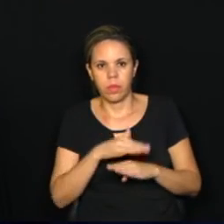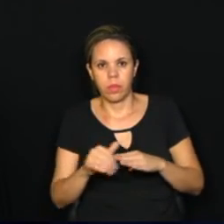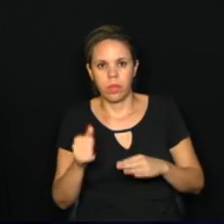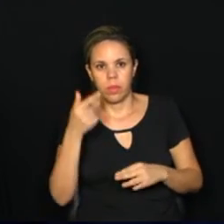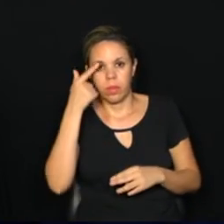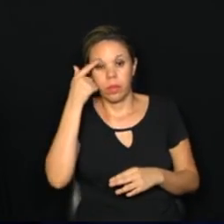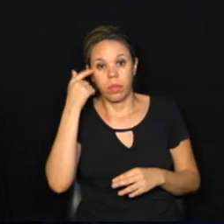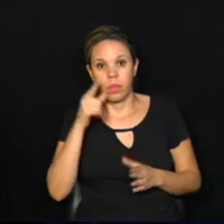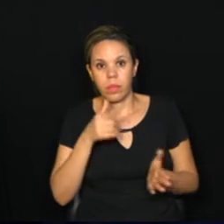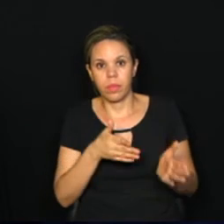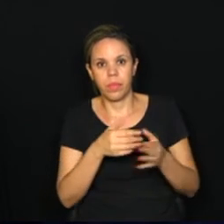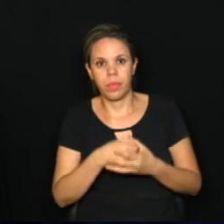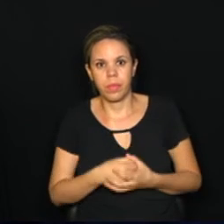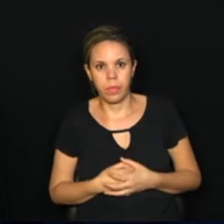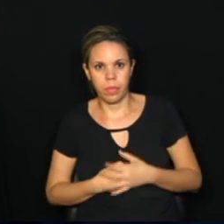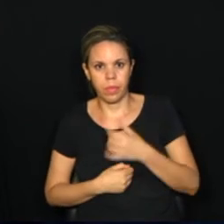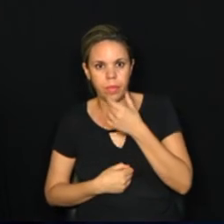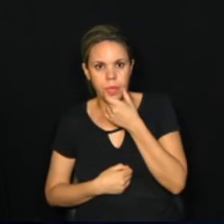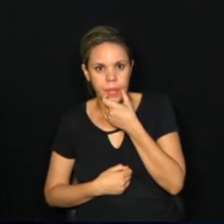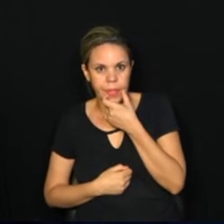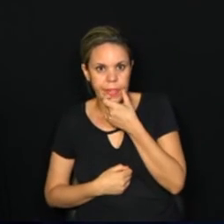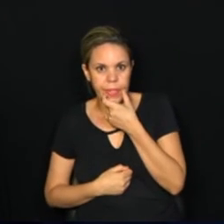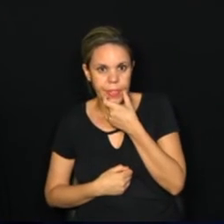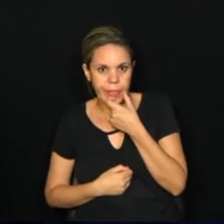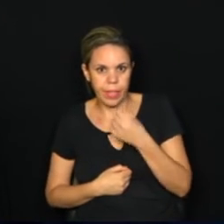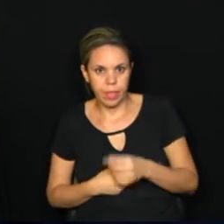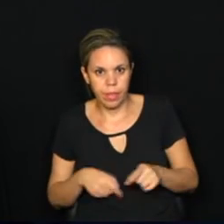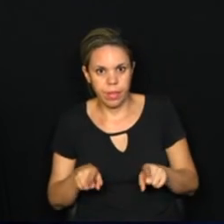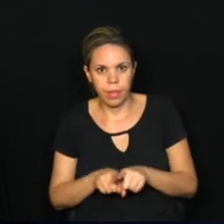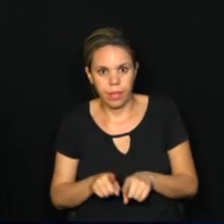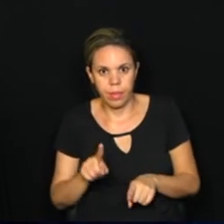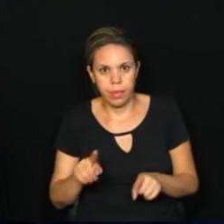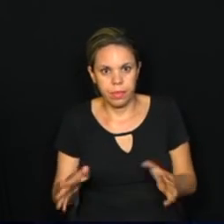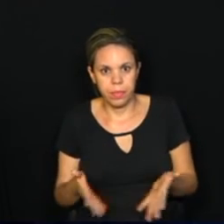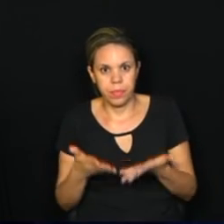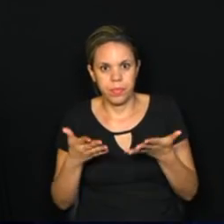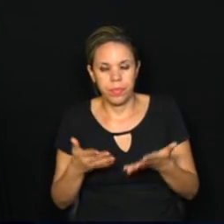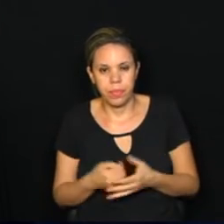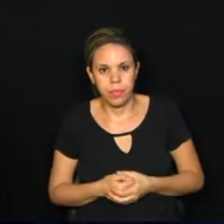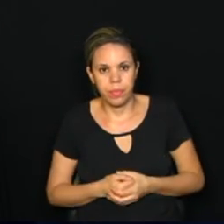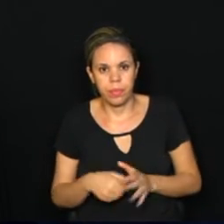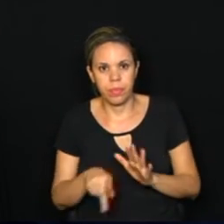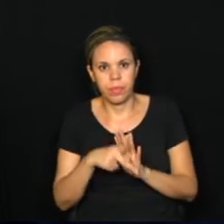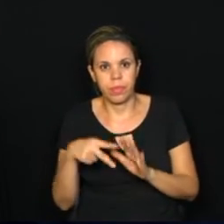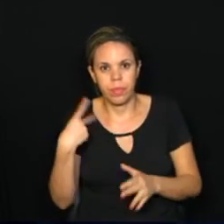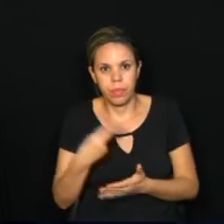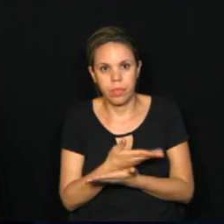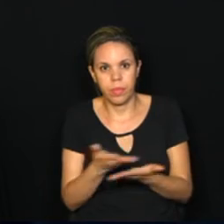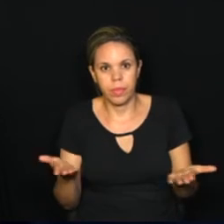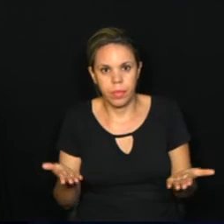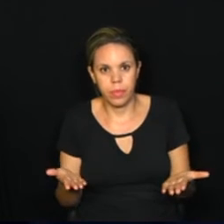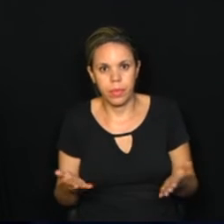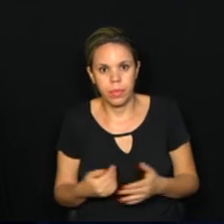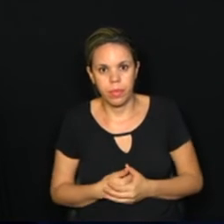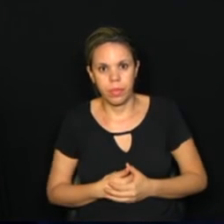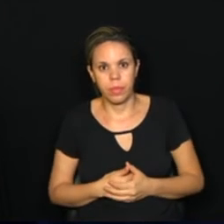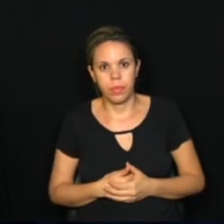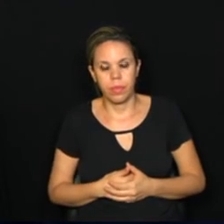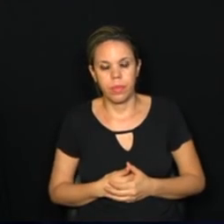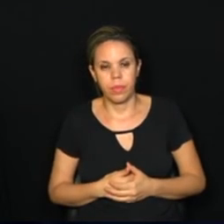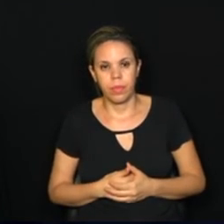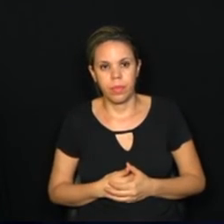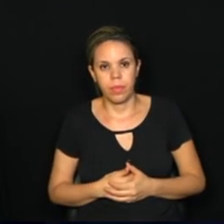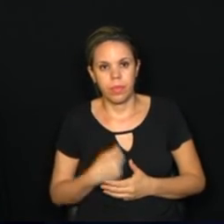das nascentes. Essa questão também de você incentivar por meio dos próprios vereadores, as casas de leis, né,